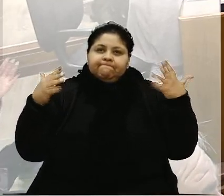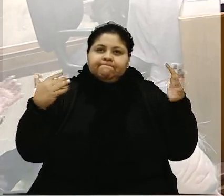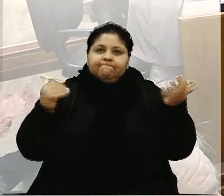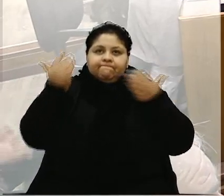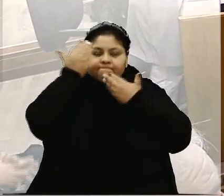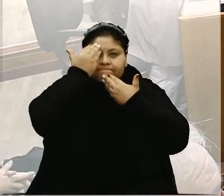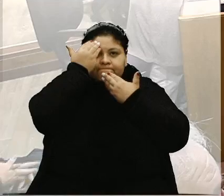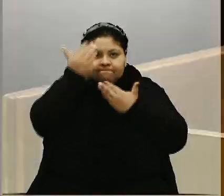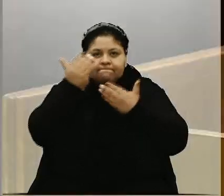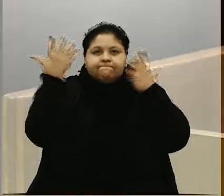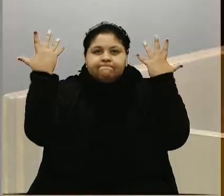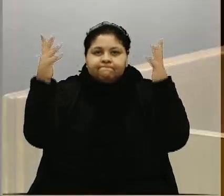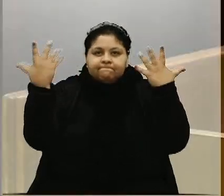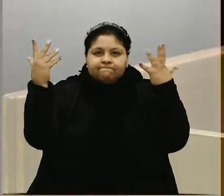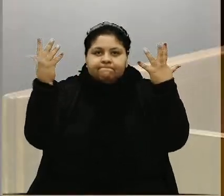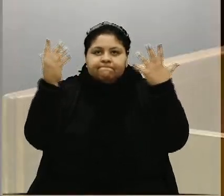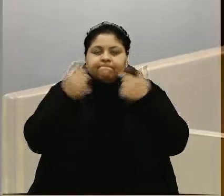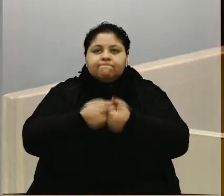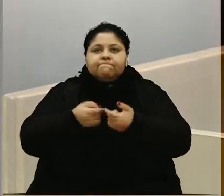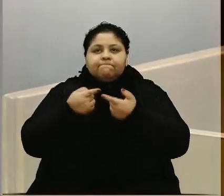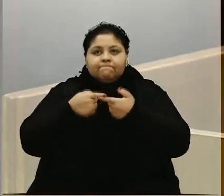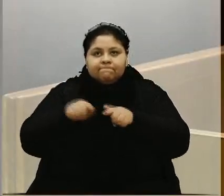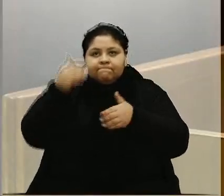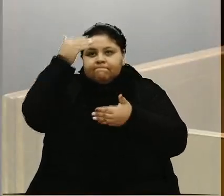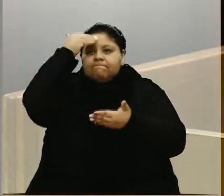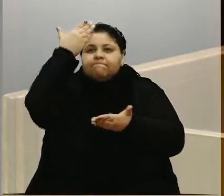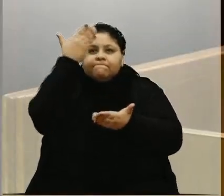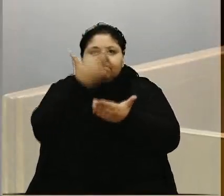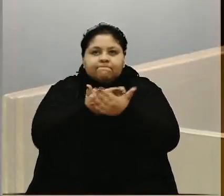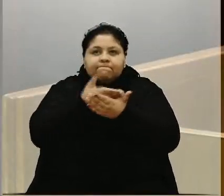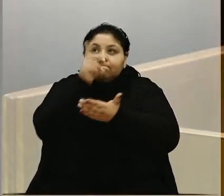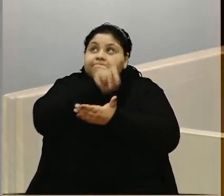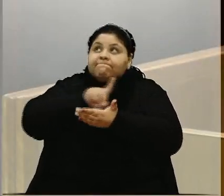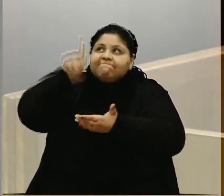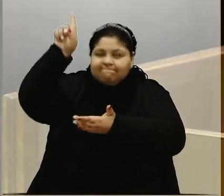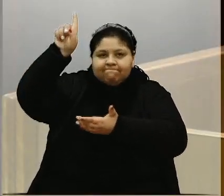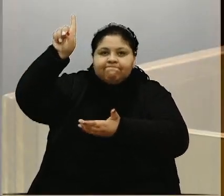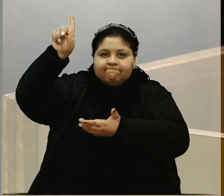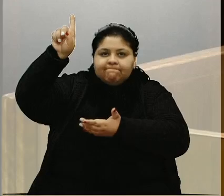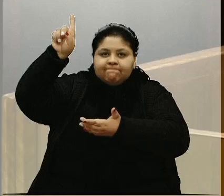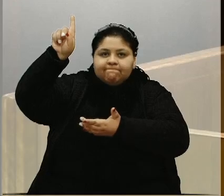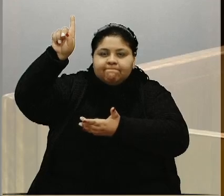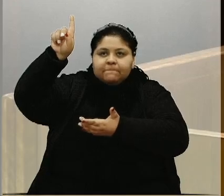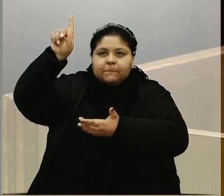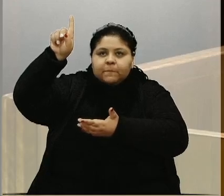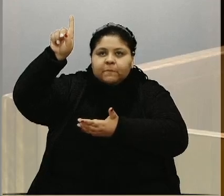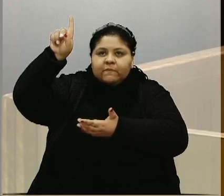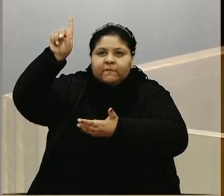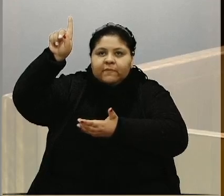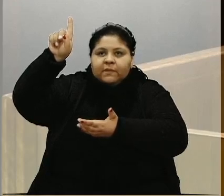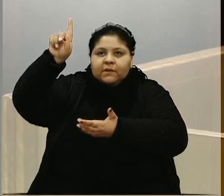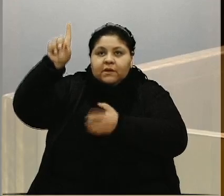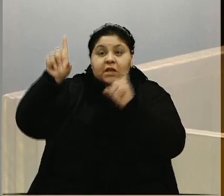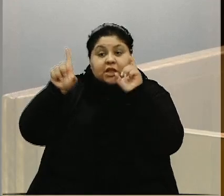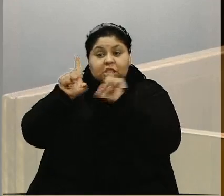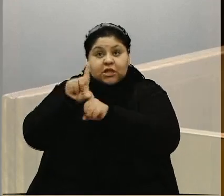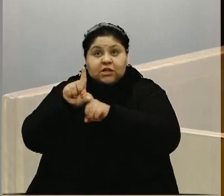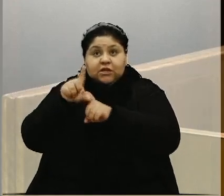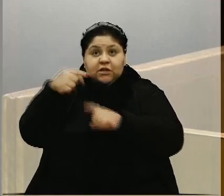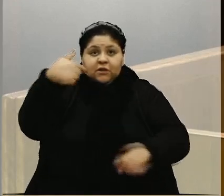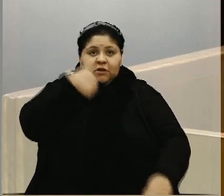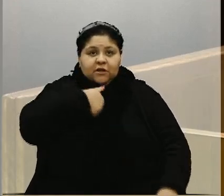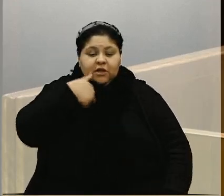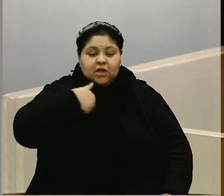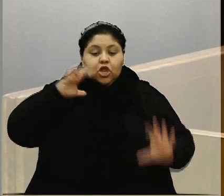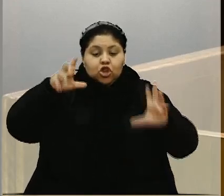obrigada pelas palmas, mas eu creio que tudo isso vem dele, porque se fosse depender só da Cristiane e de todos